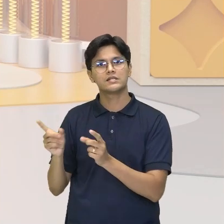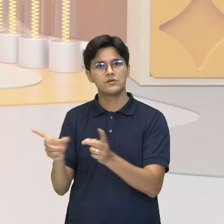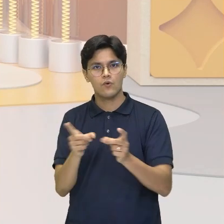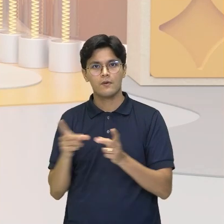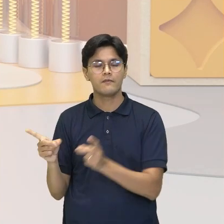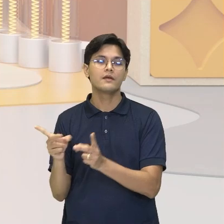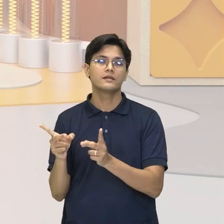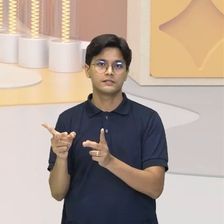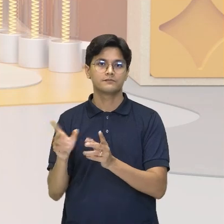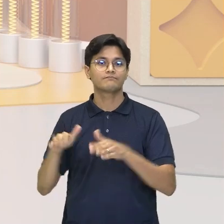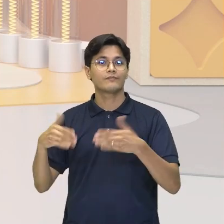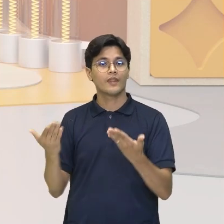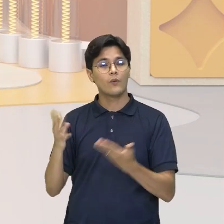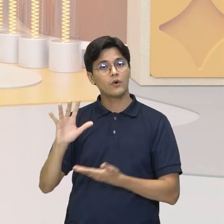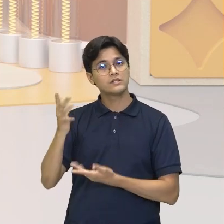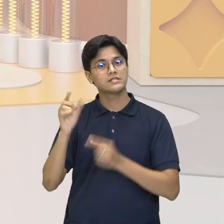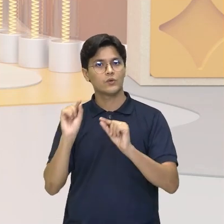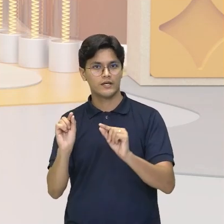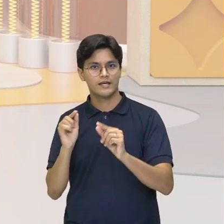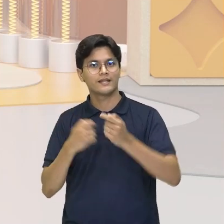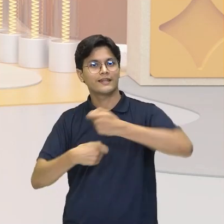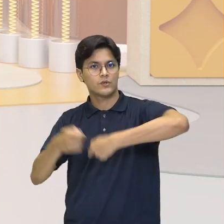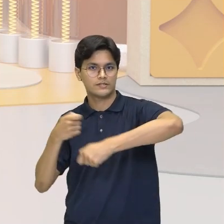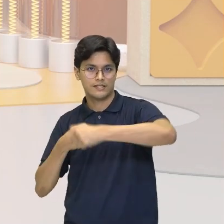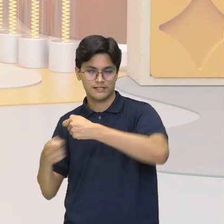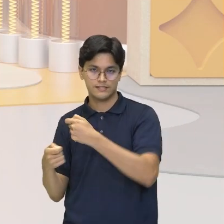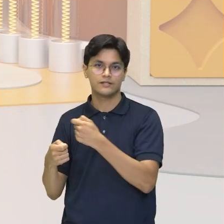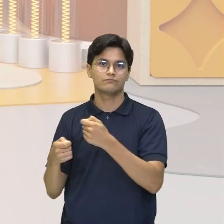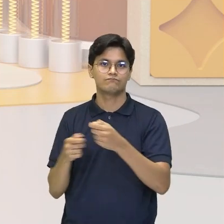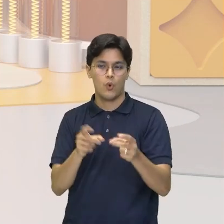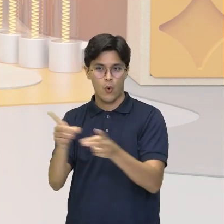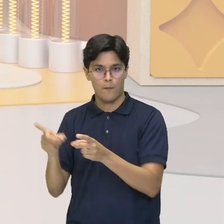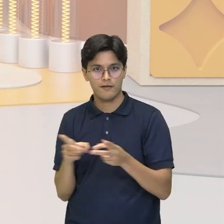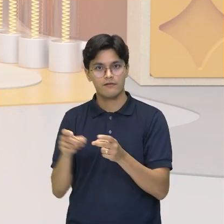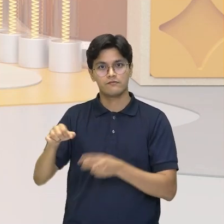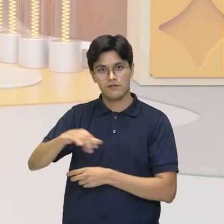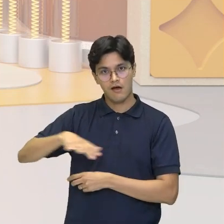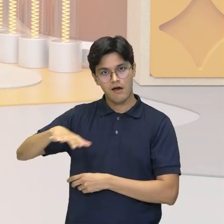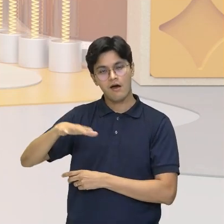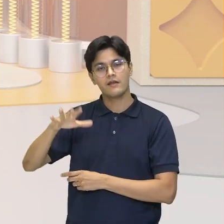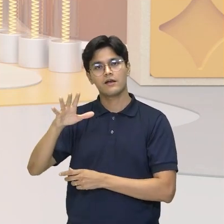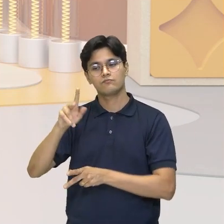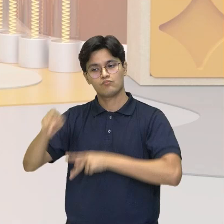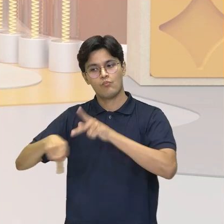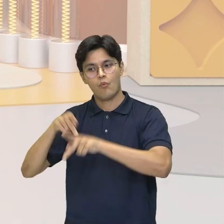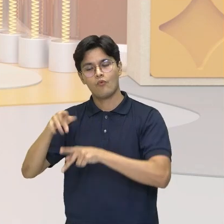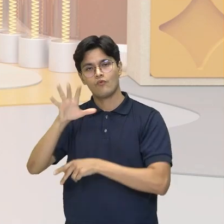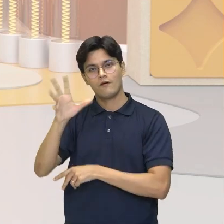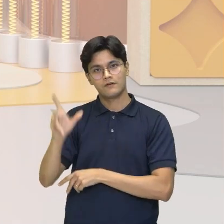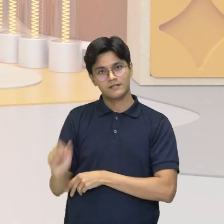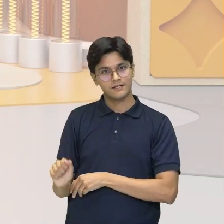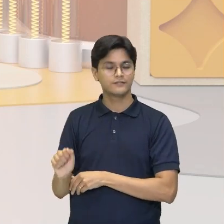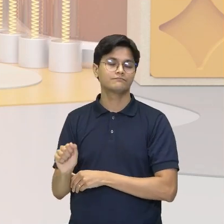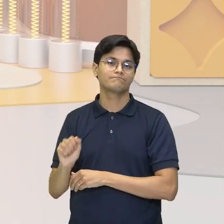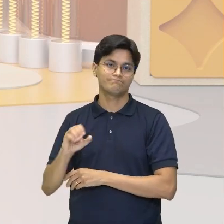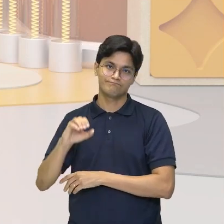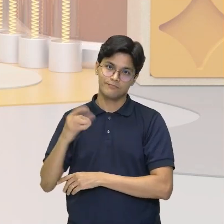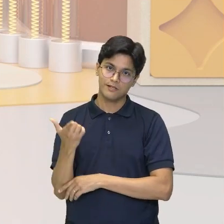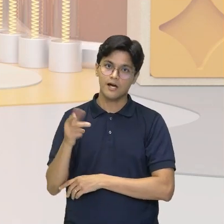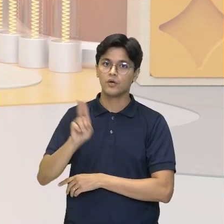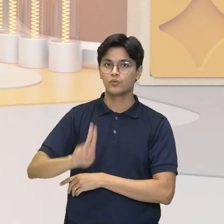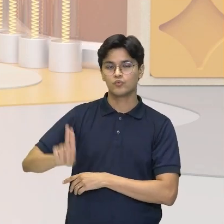os africanos. E claro que eles vão utilizar a mão de obra desses negros, né, que vão se